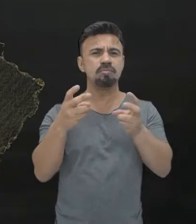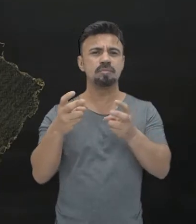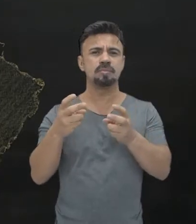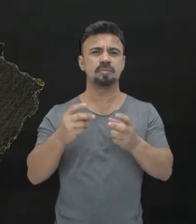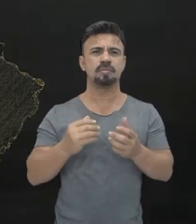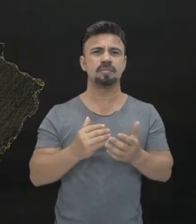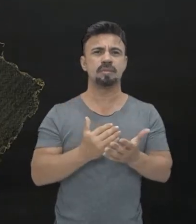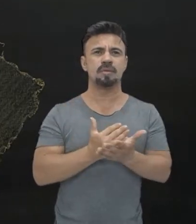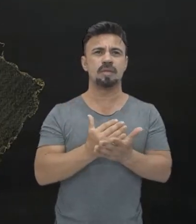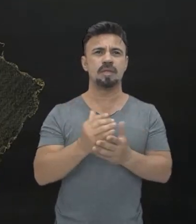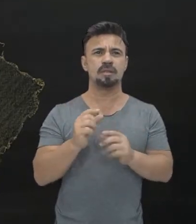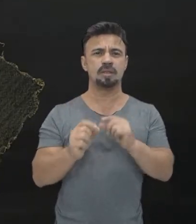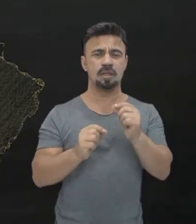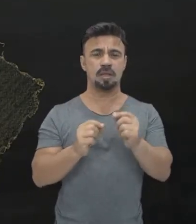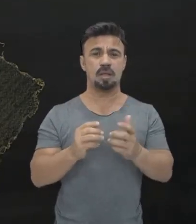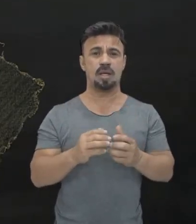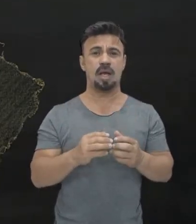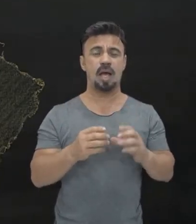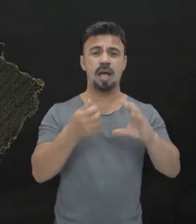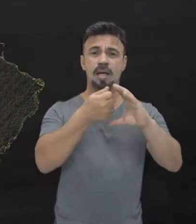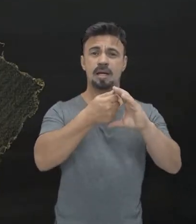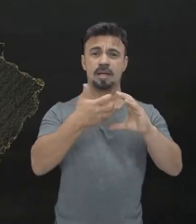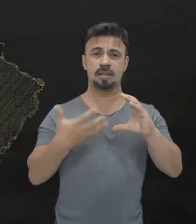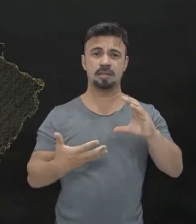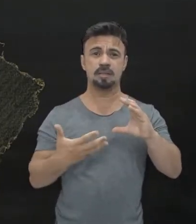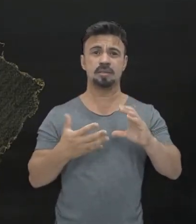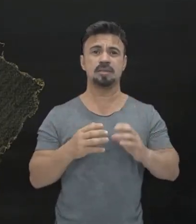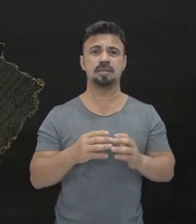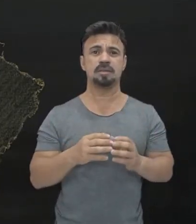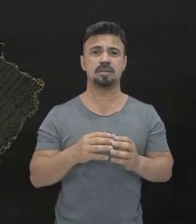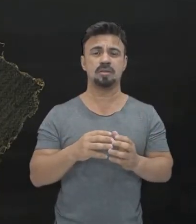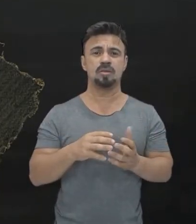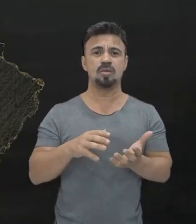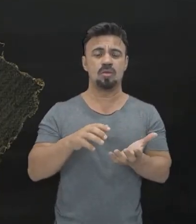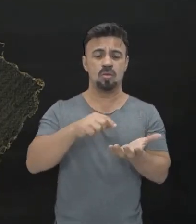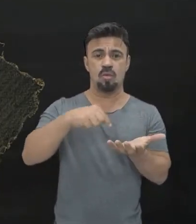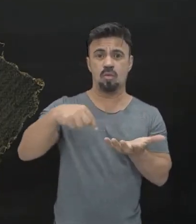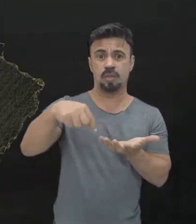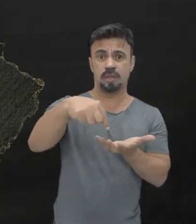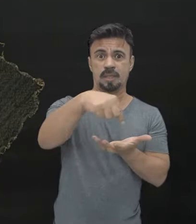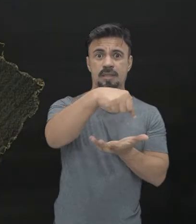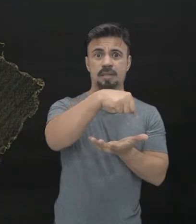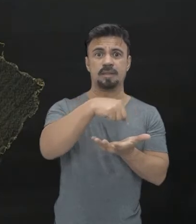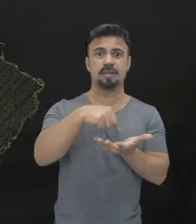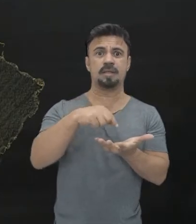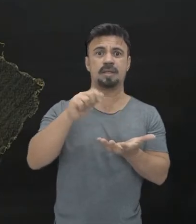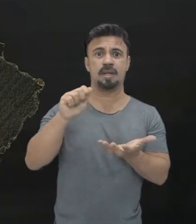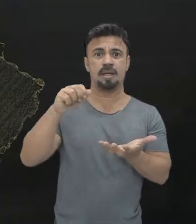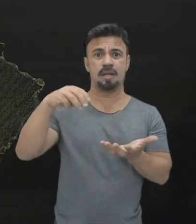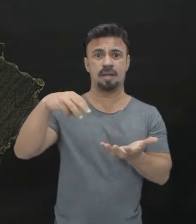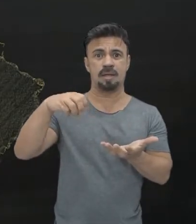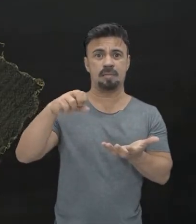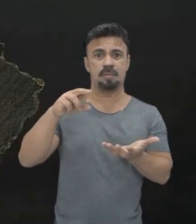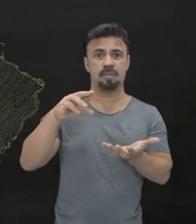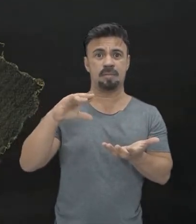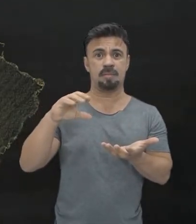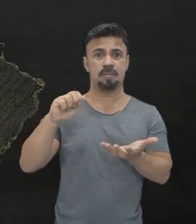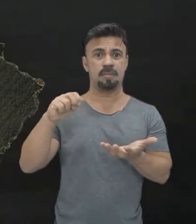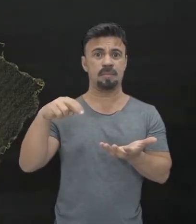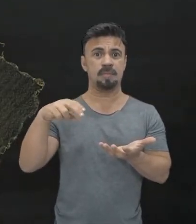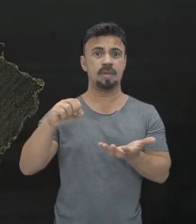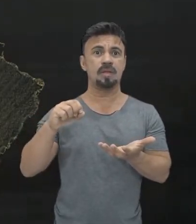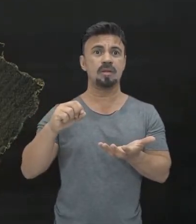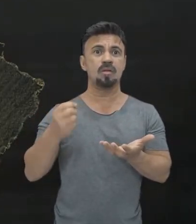aqui. Essa característica aqui, ó, do continente americano vai dividi-lo sobre critérios